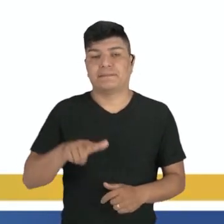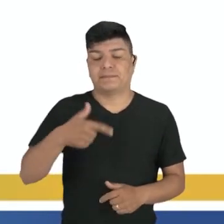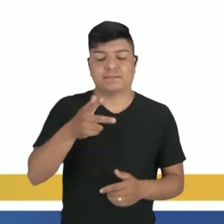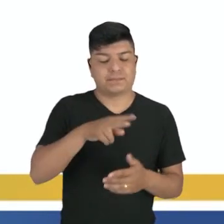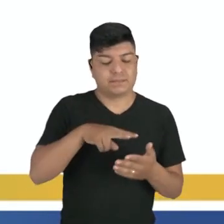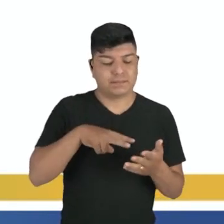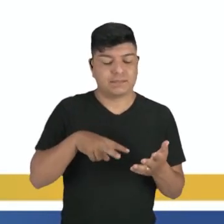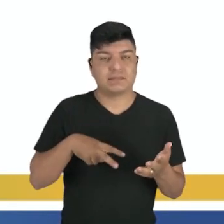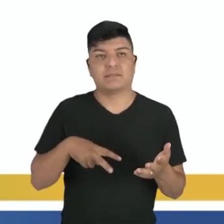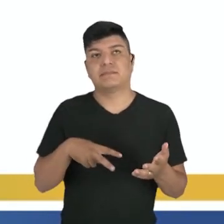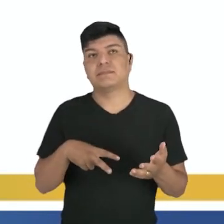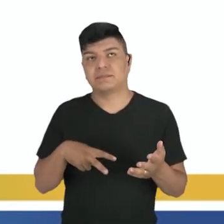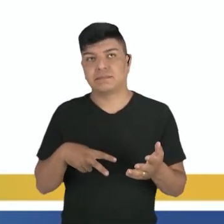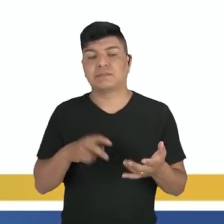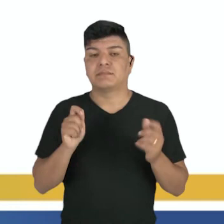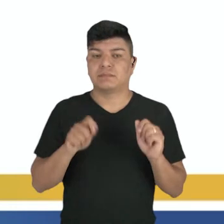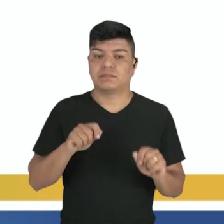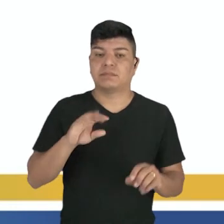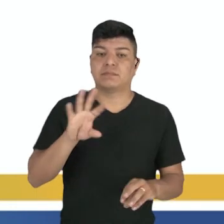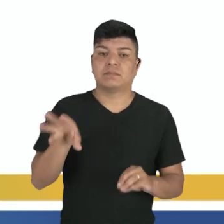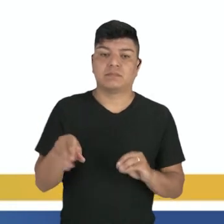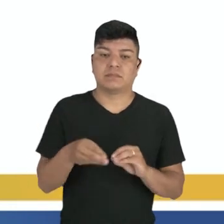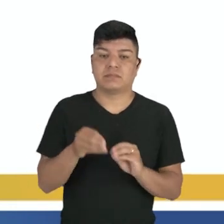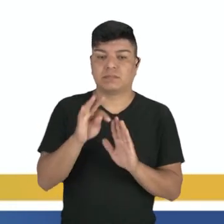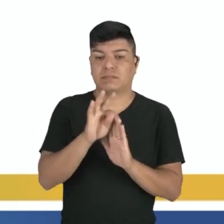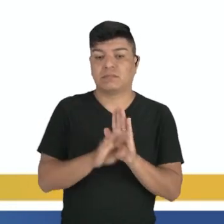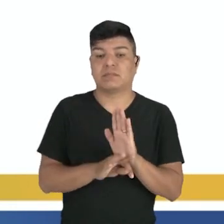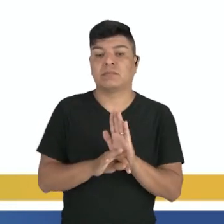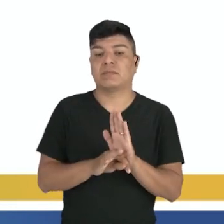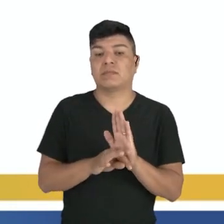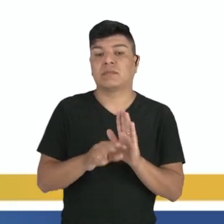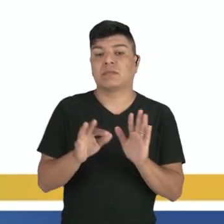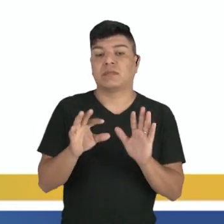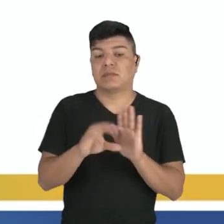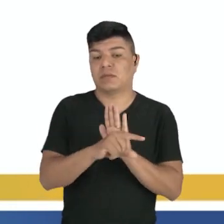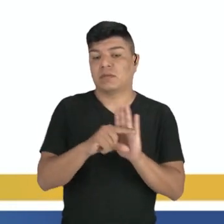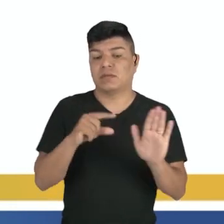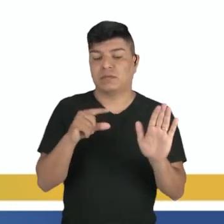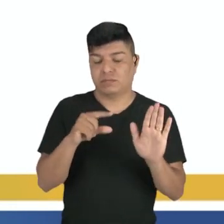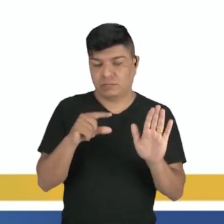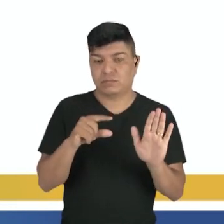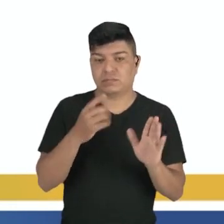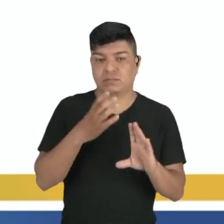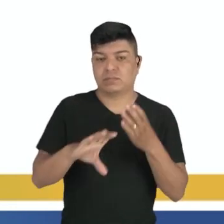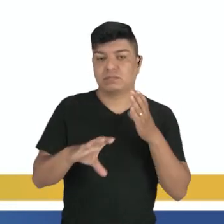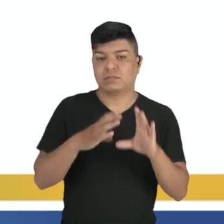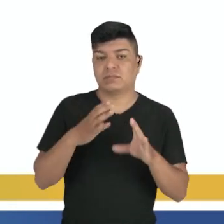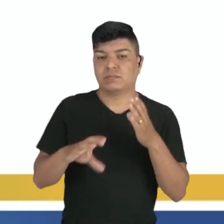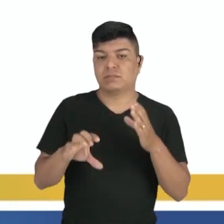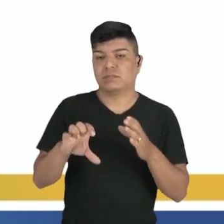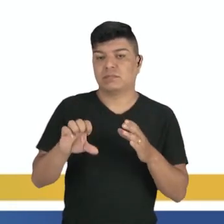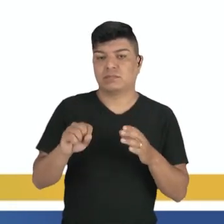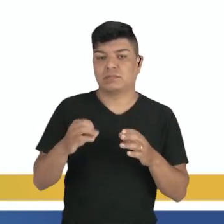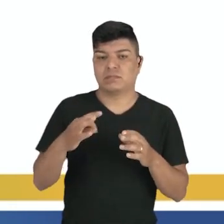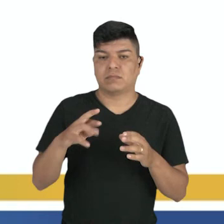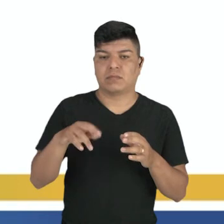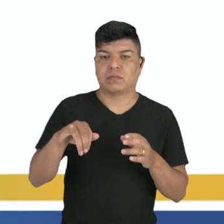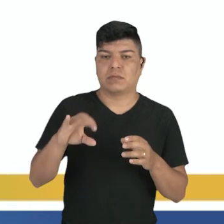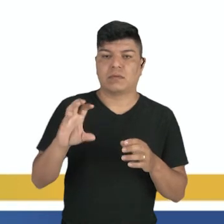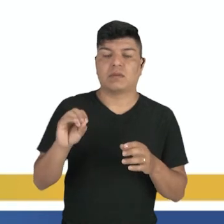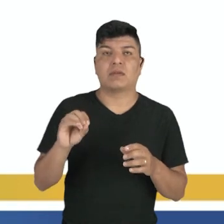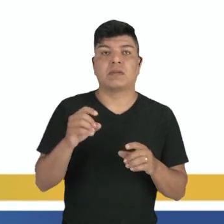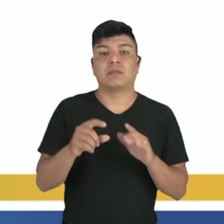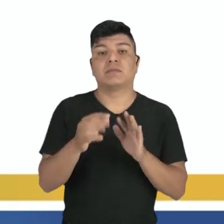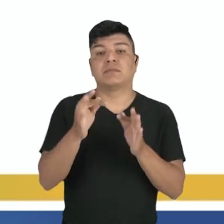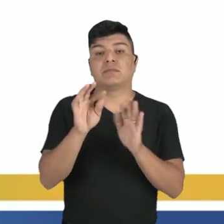a leitura, é possível concluir que esse texto é parte de uma cantiga de escárnio. Uma vez que, então aqui o texto